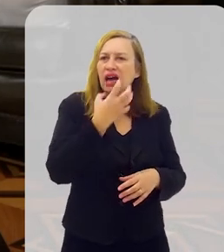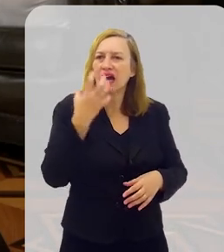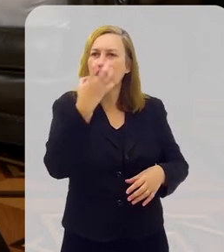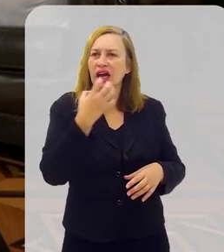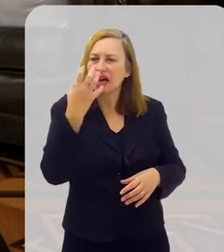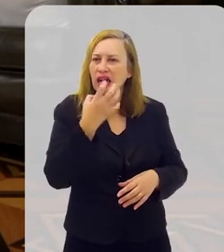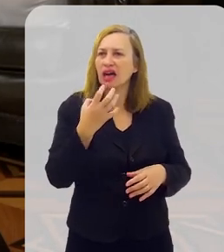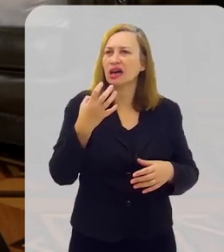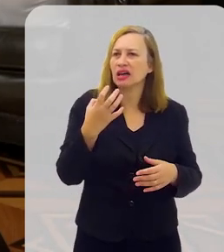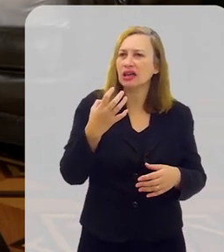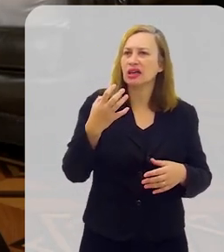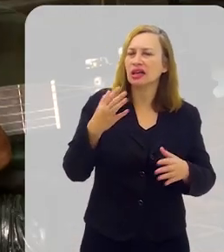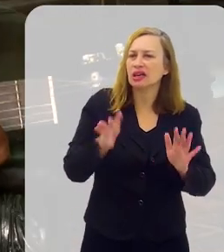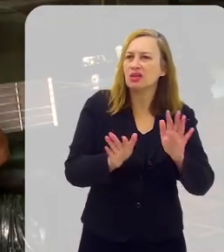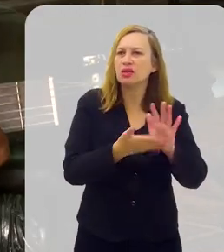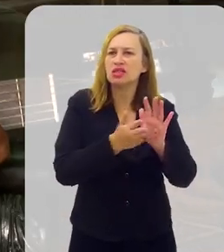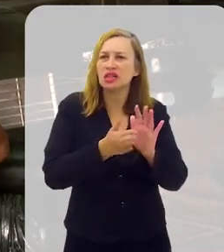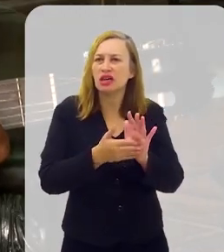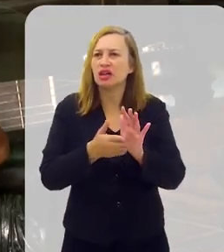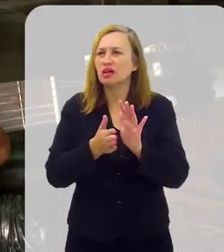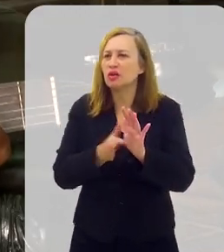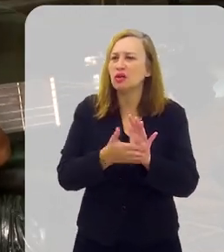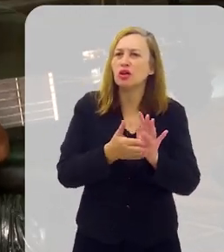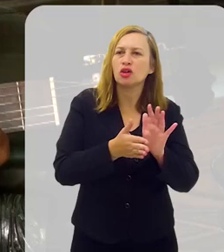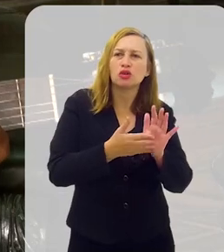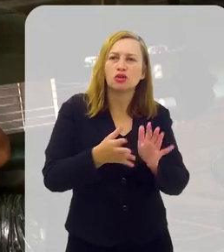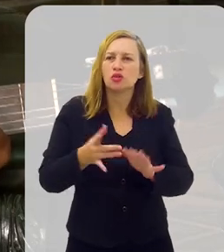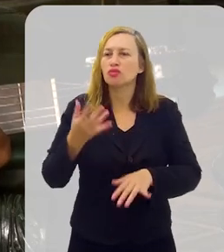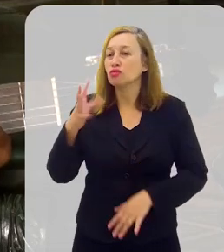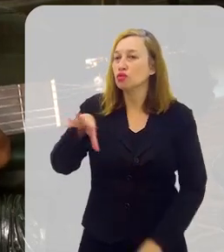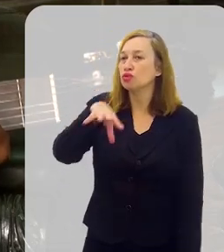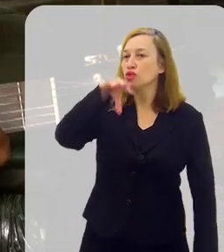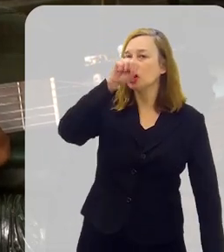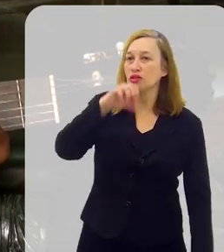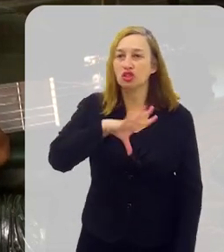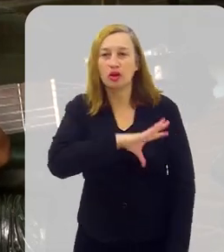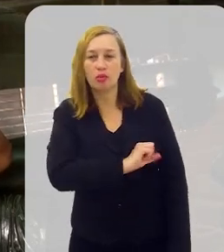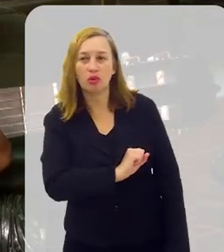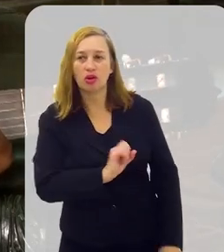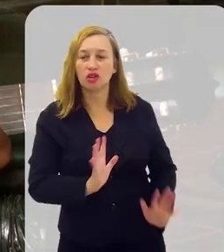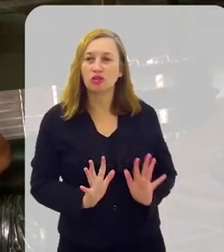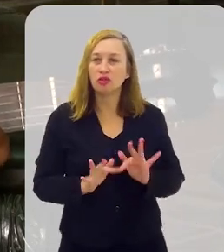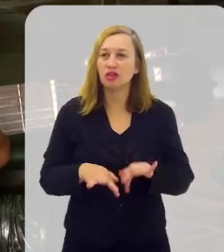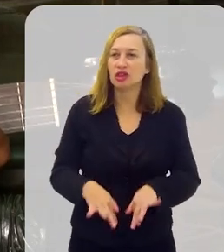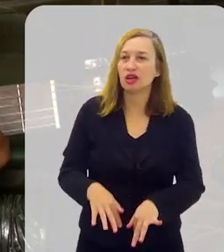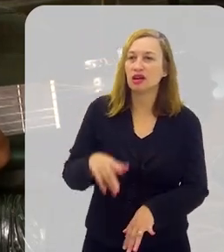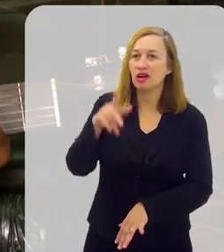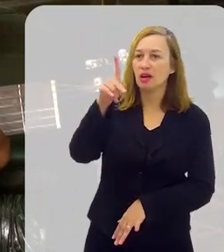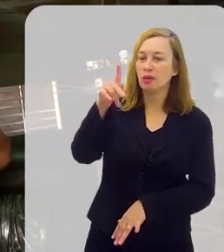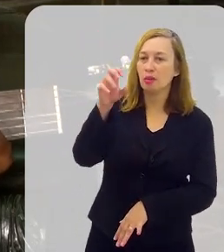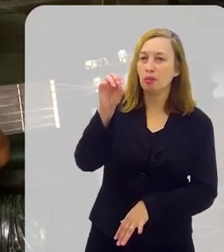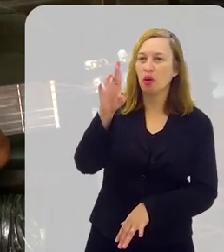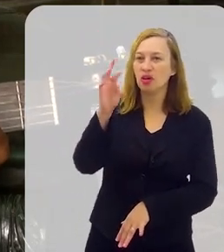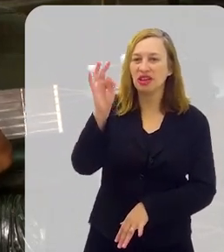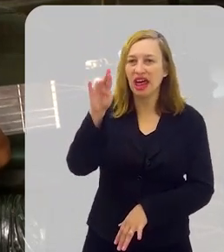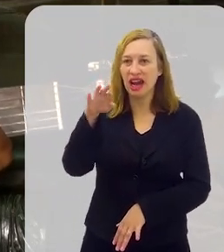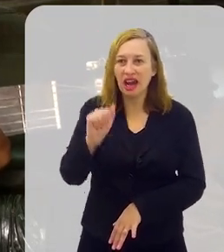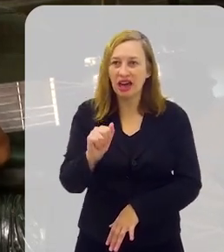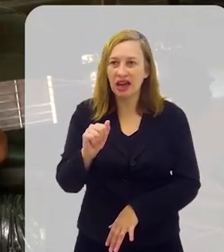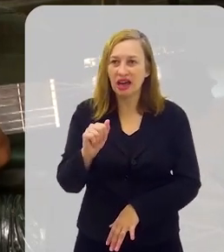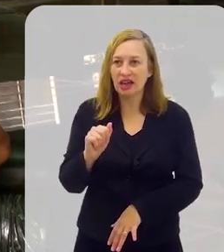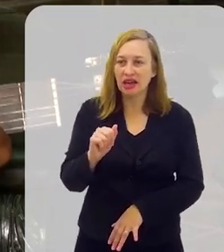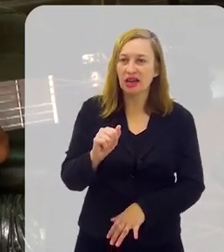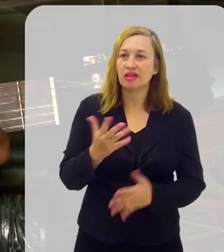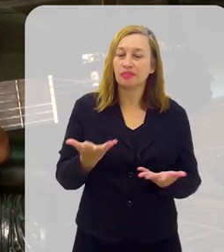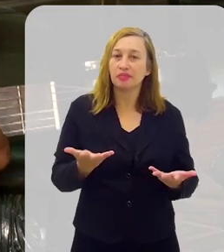ambiente. Isso. Uhum. E o samba que eu ganhei na Portela dizia assim, cantai aiá pra ioiô, cantai ioiô pra iaiá. Um samba quente,